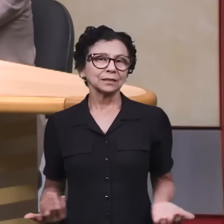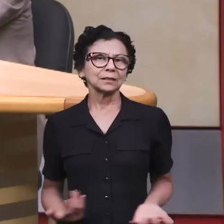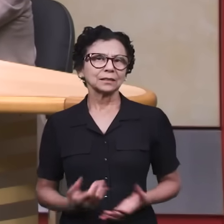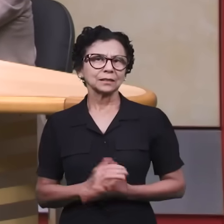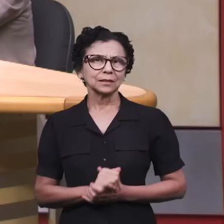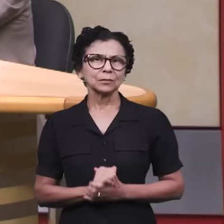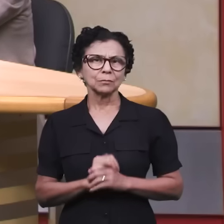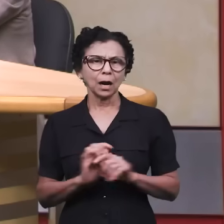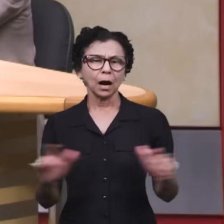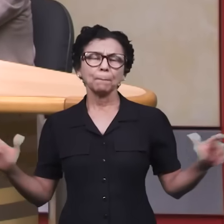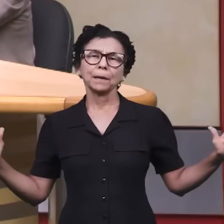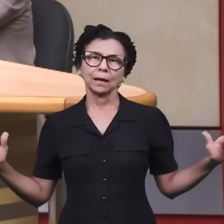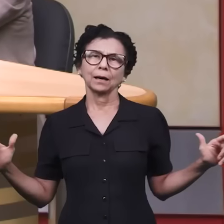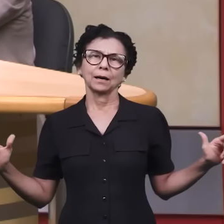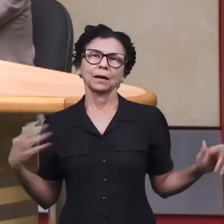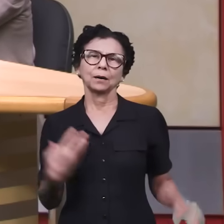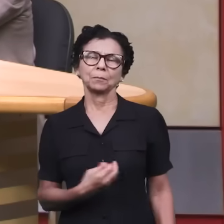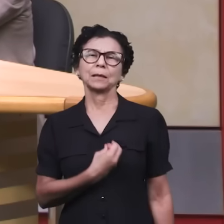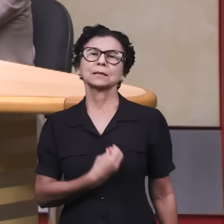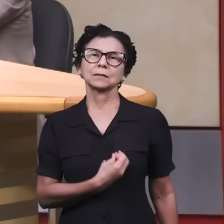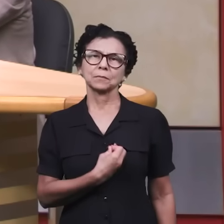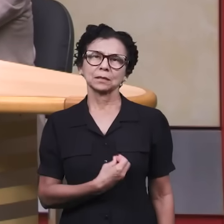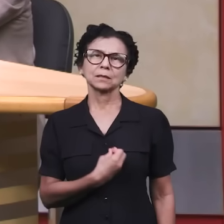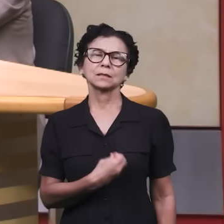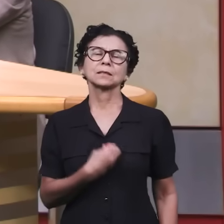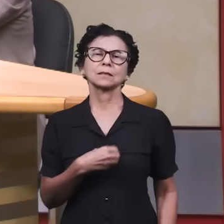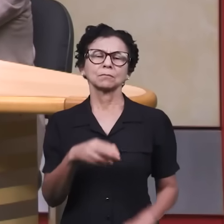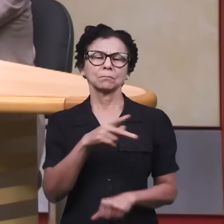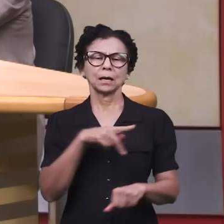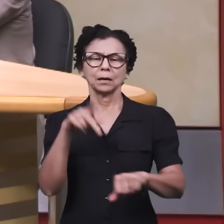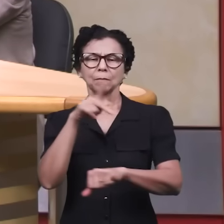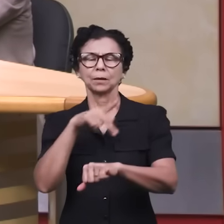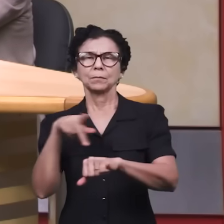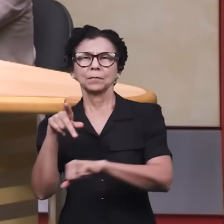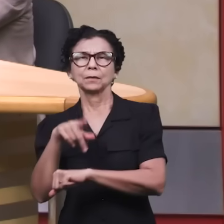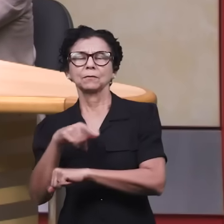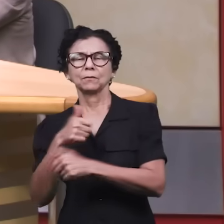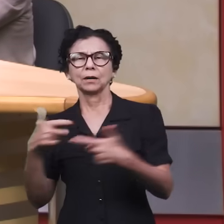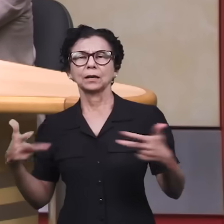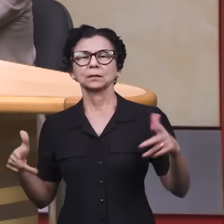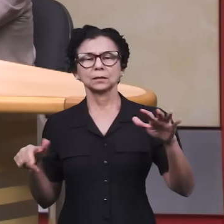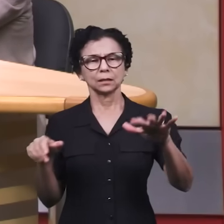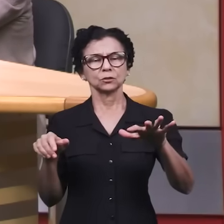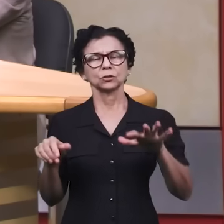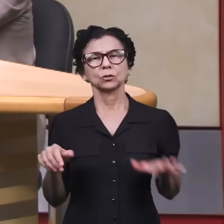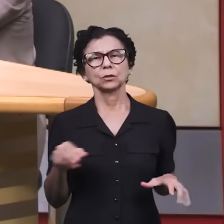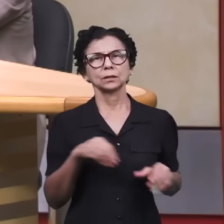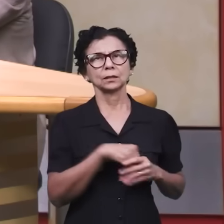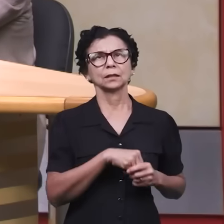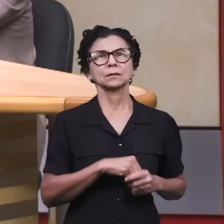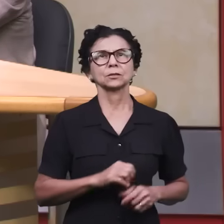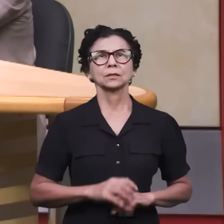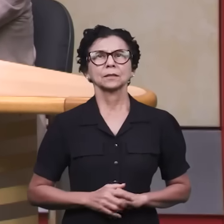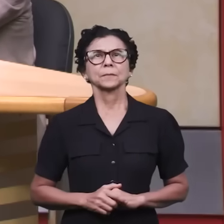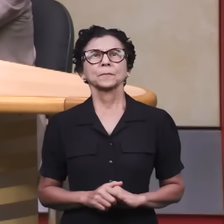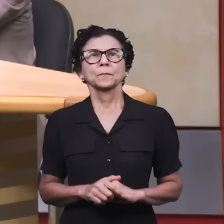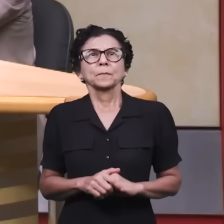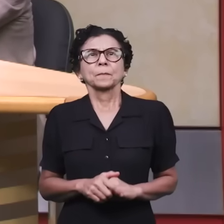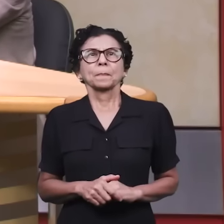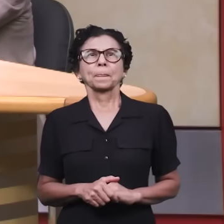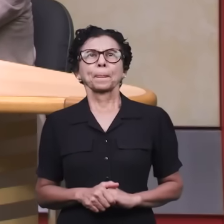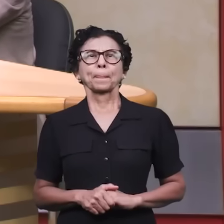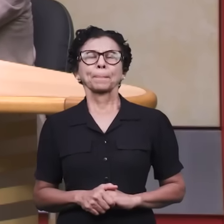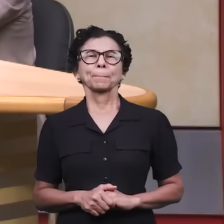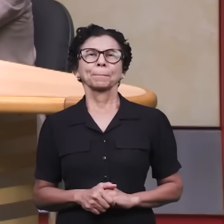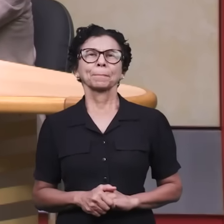que é expansiva. São Tomé e Príncipe constantemente. O holandês é o Flamengo, né? O holandês é o Flamengo, que se